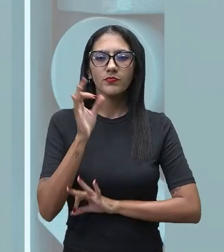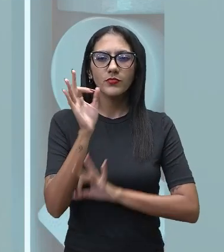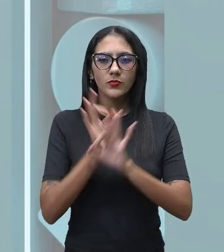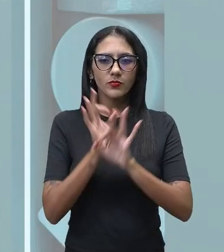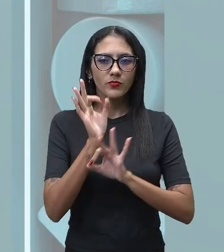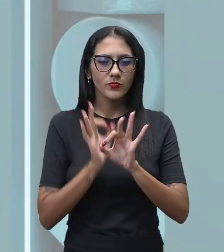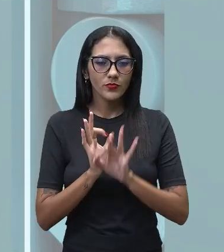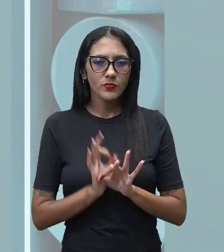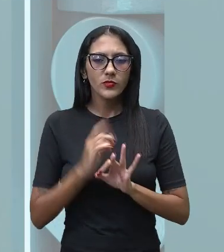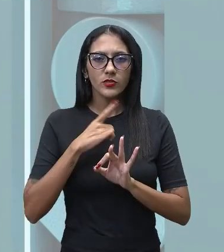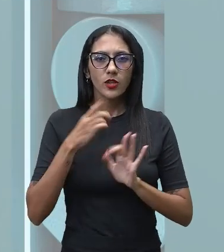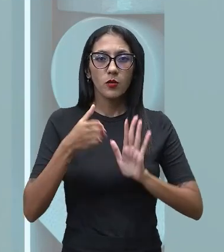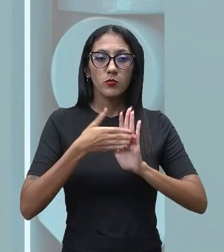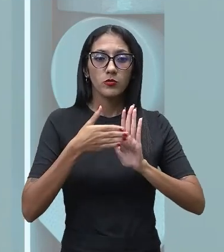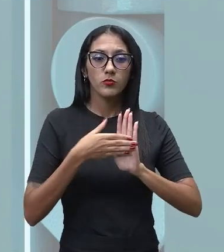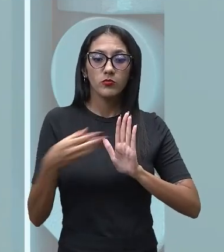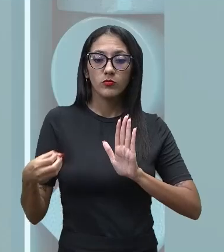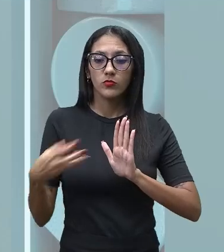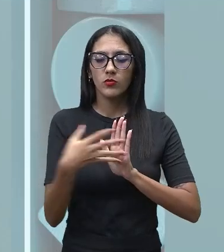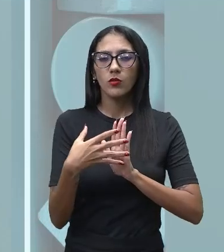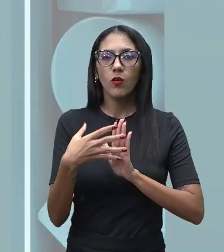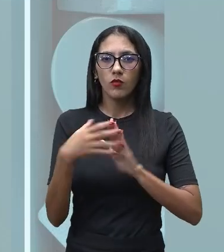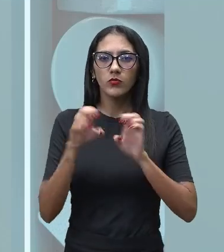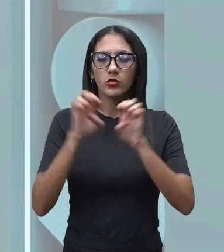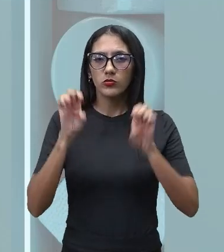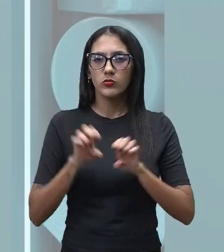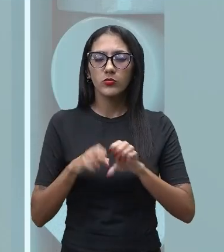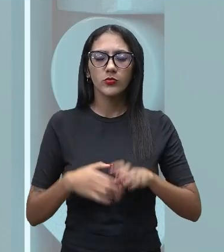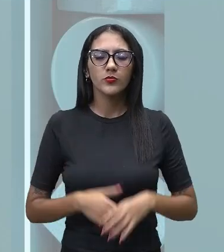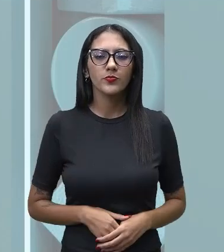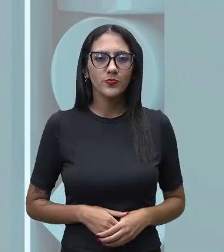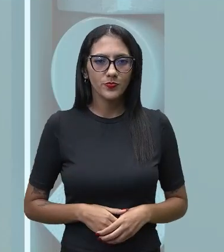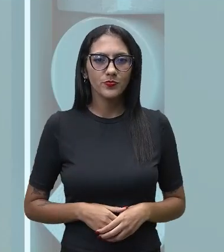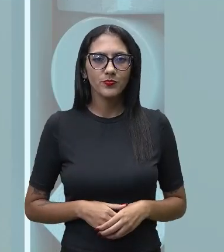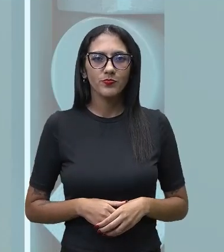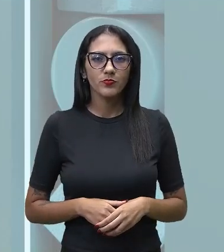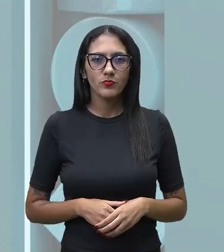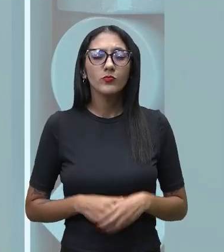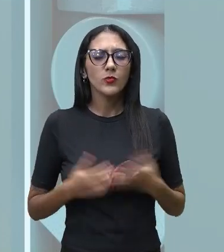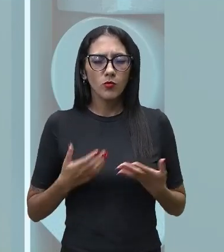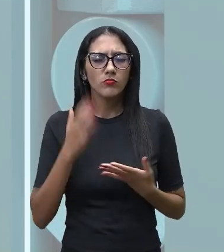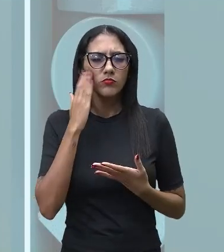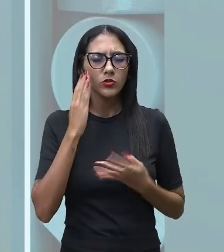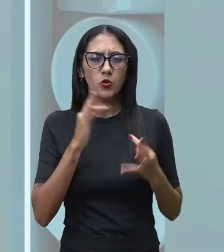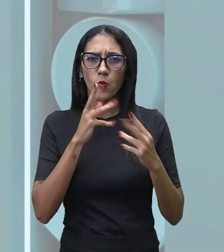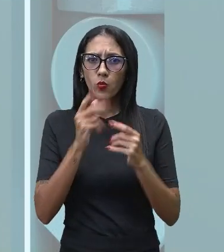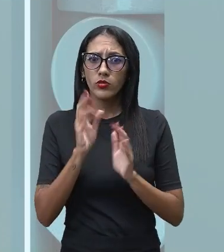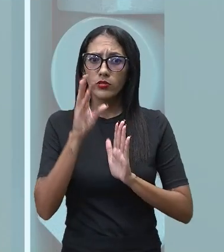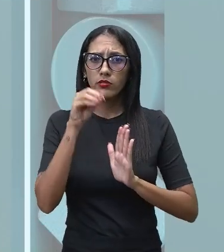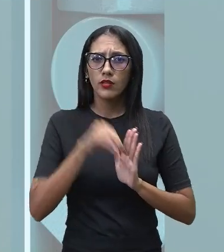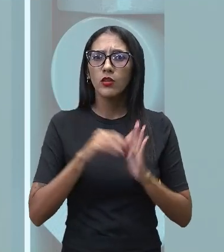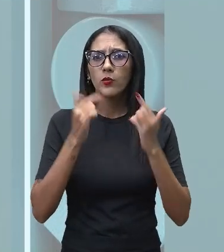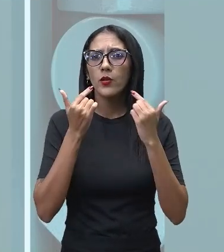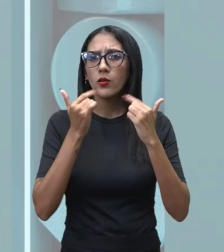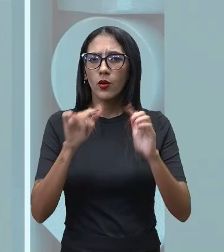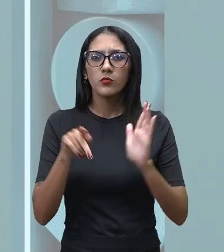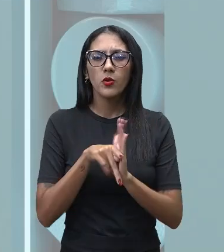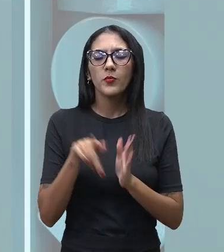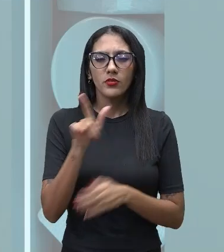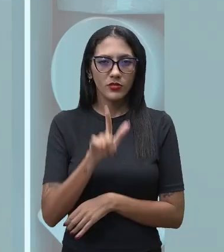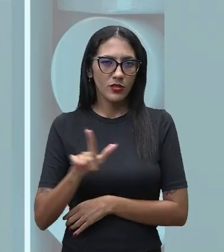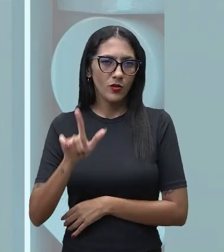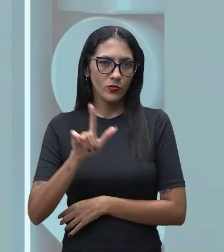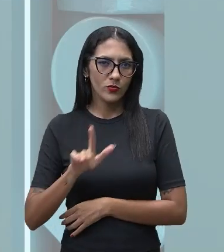de propor novas formas de construir os enunciados dentro de uma linguagem literária. E tudo